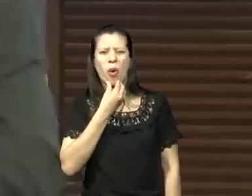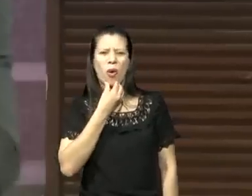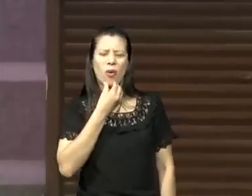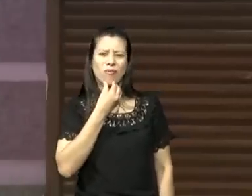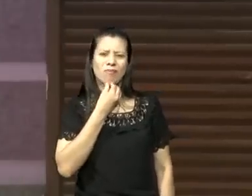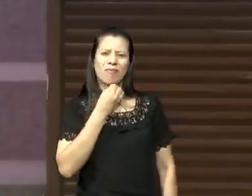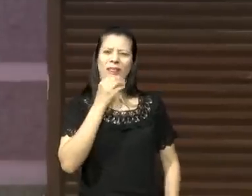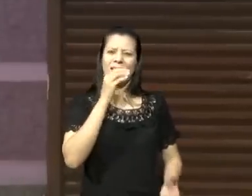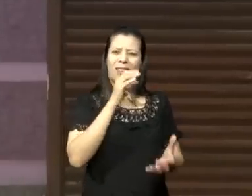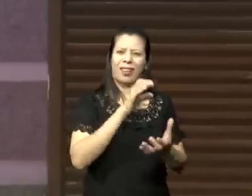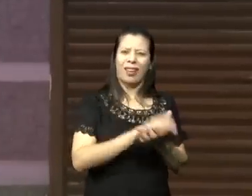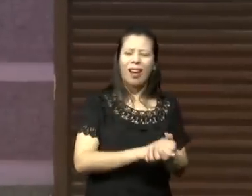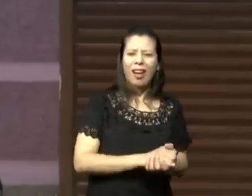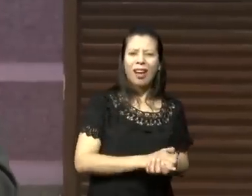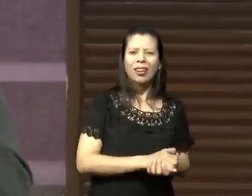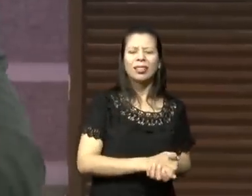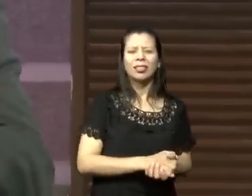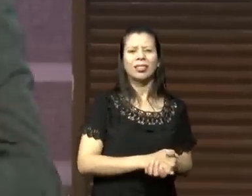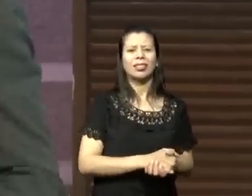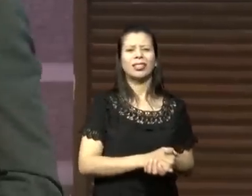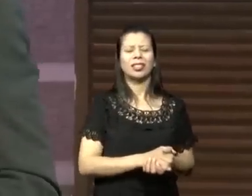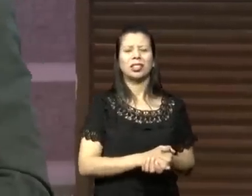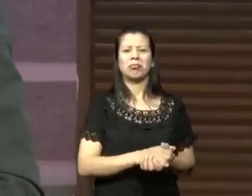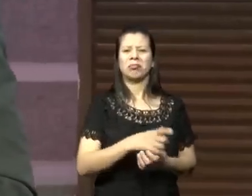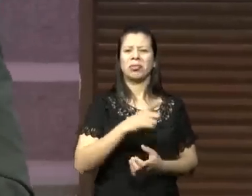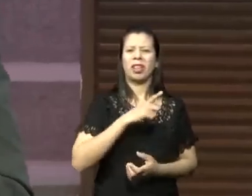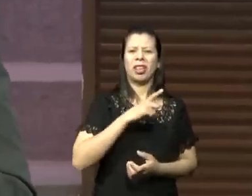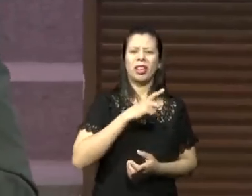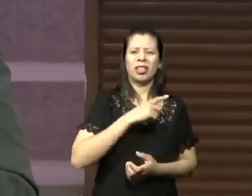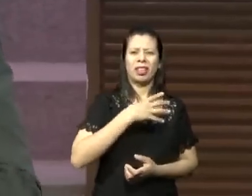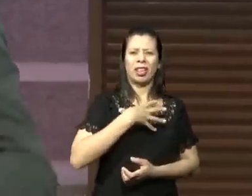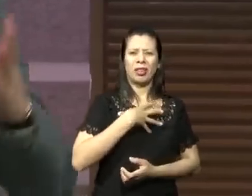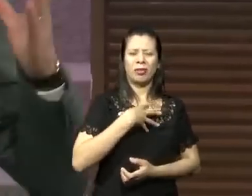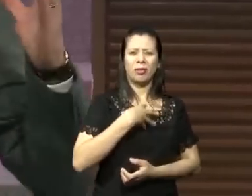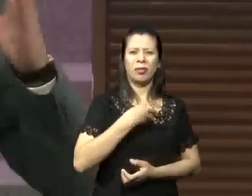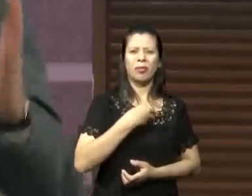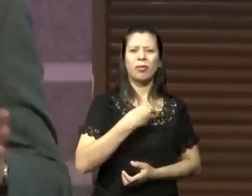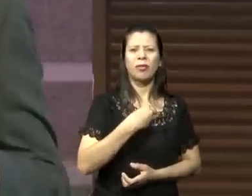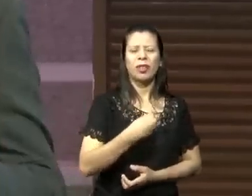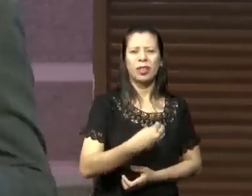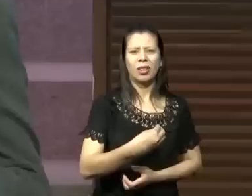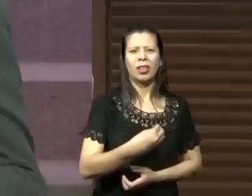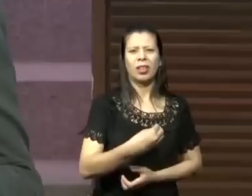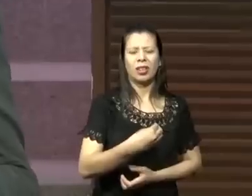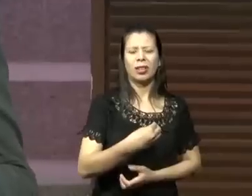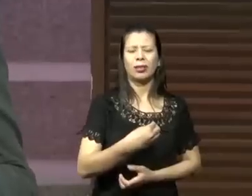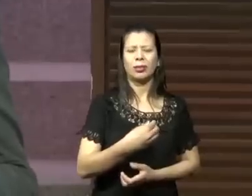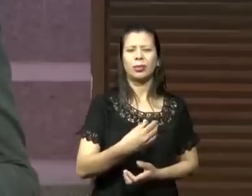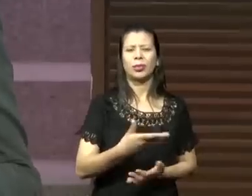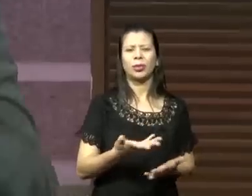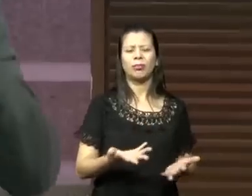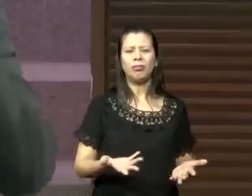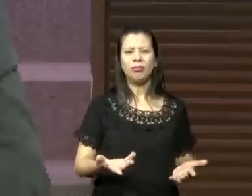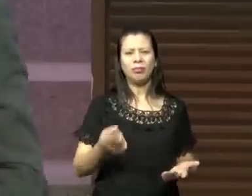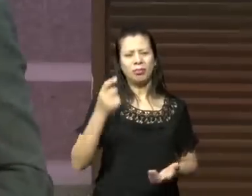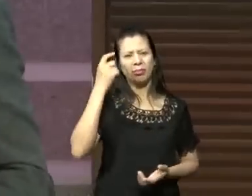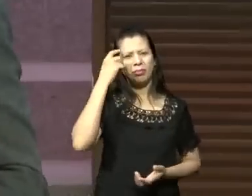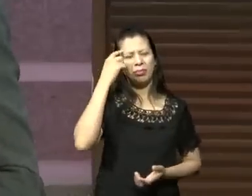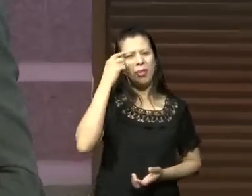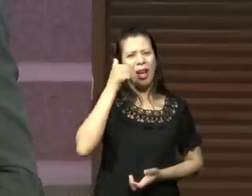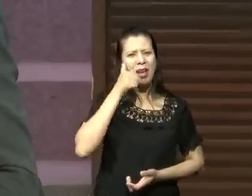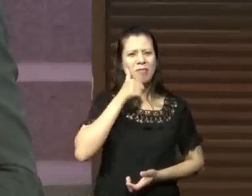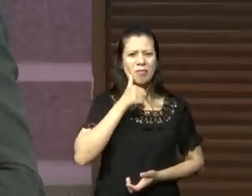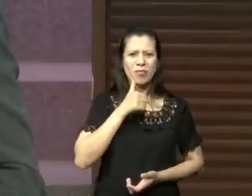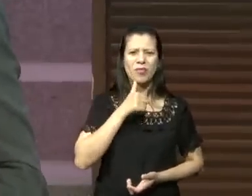ao lado de uma companheira geram filhos e aquela mulher normalmente a mulher dá o